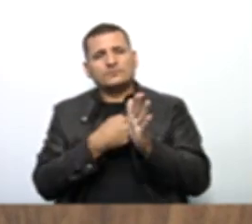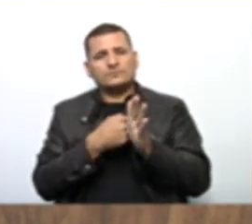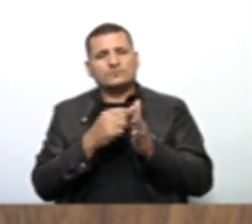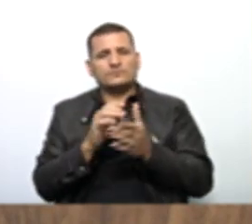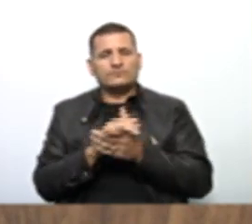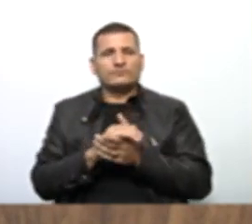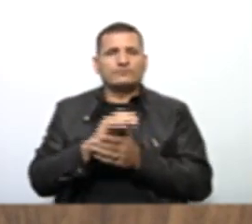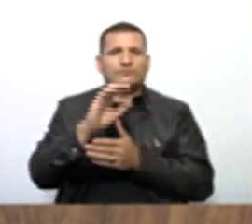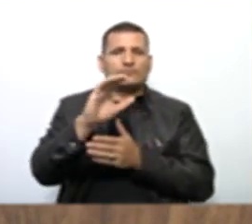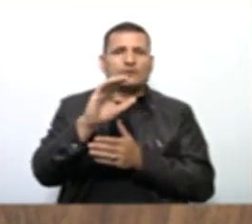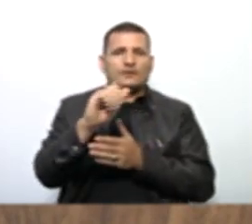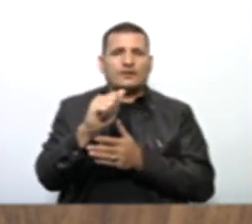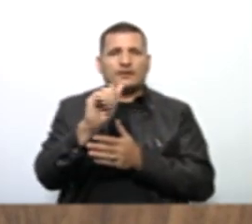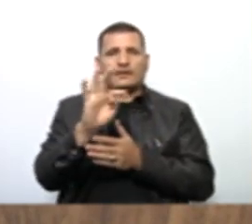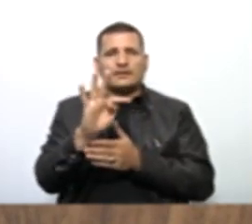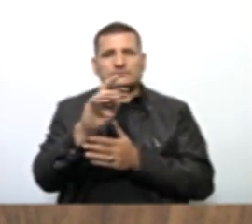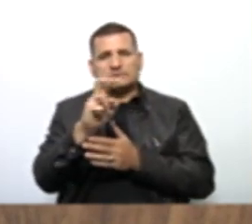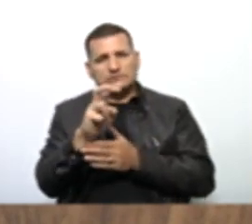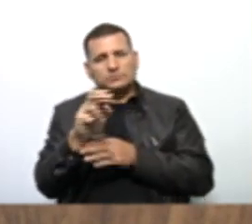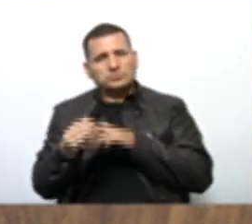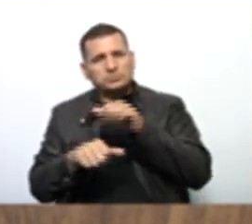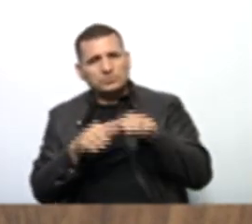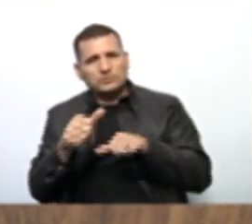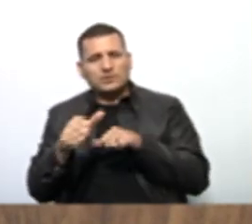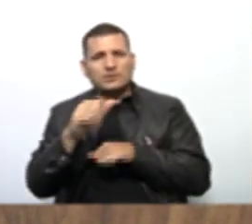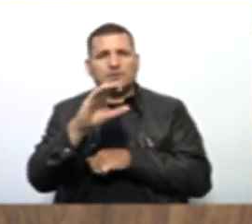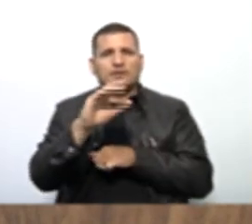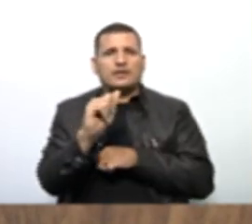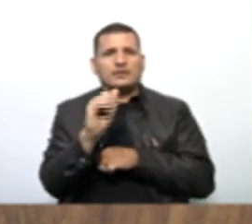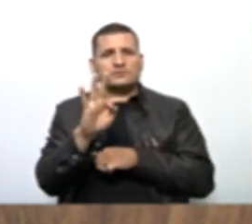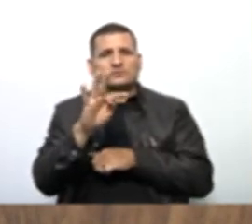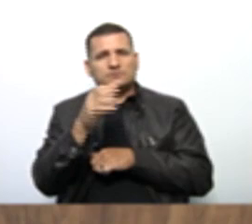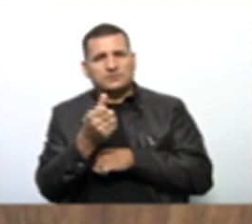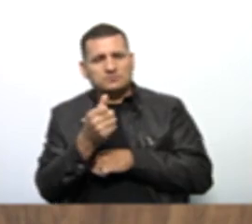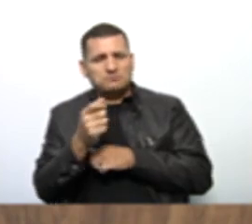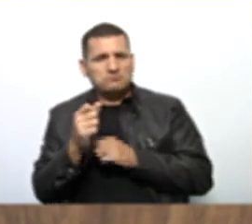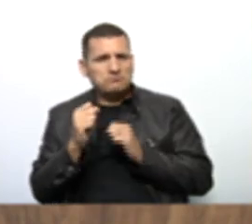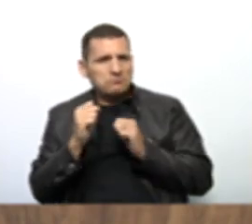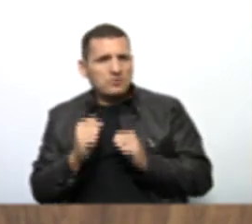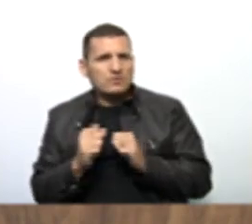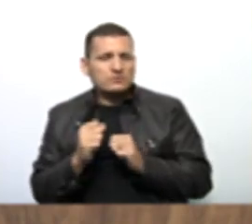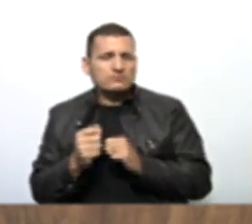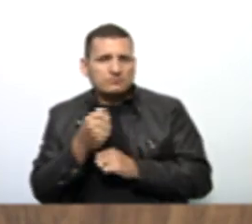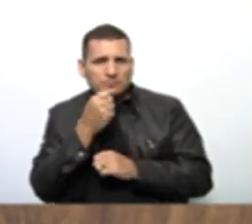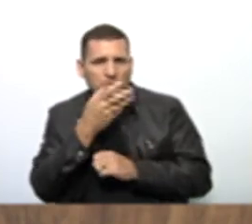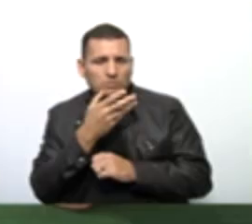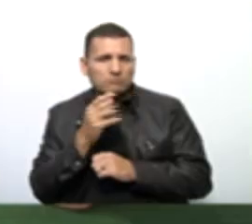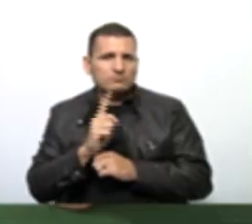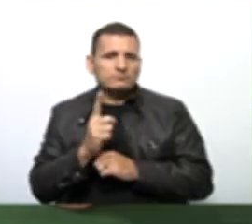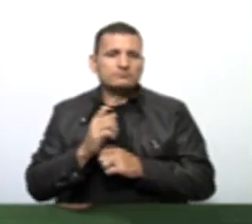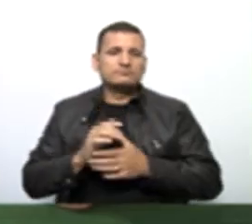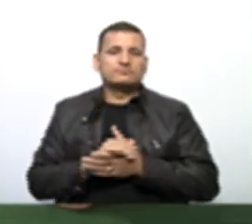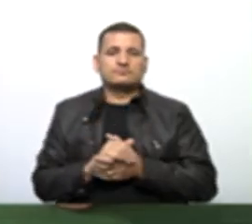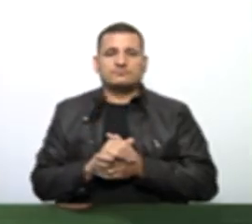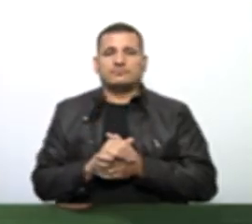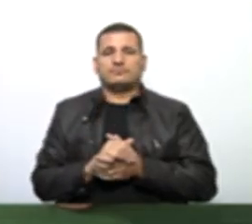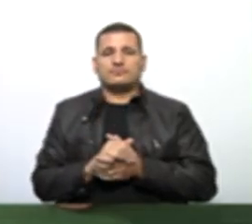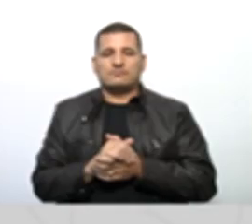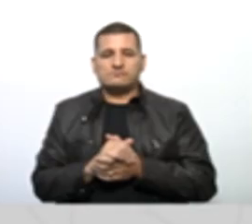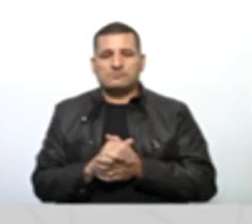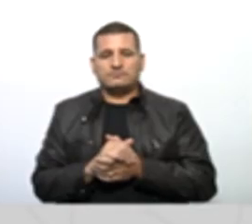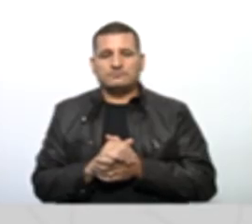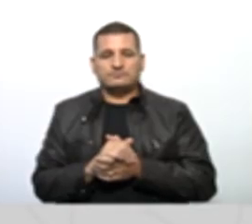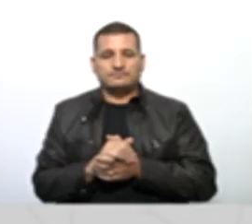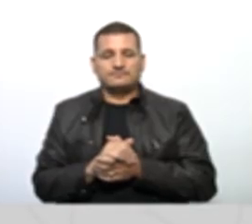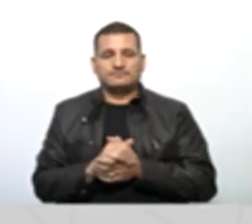cat 5 pelo cat 6 eu digo porque é o próximo justamente a explicação da categoria esse exatamente então vamos para o